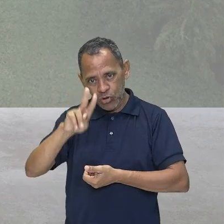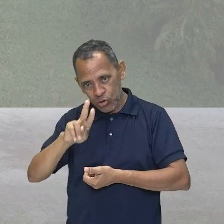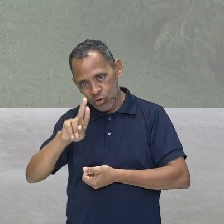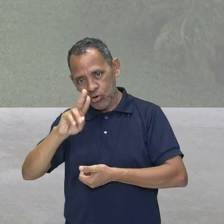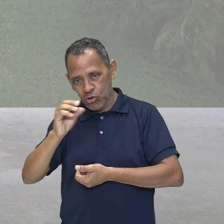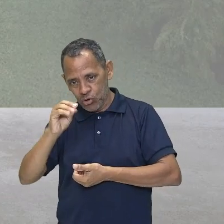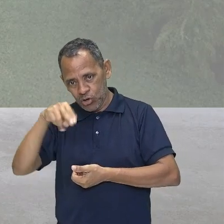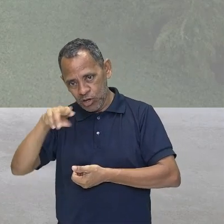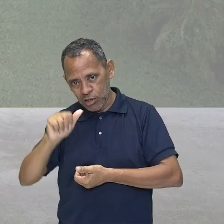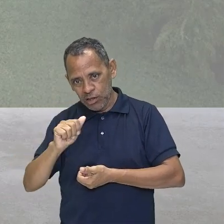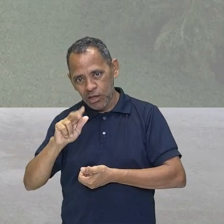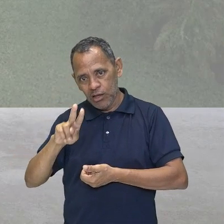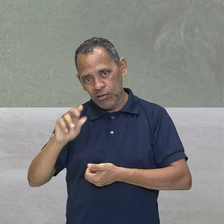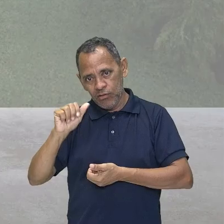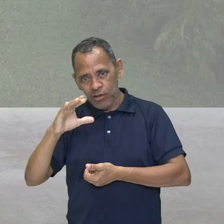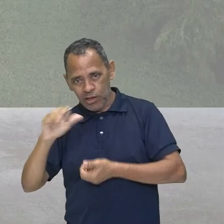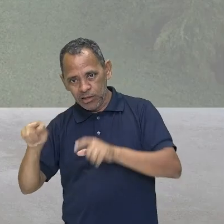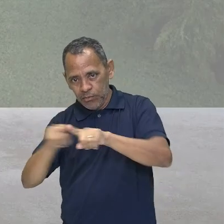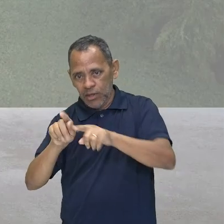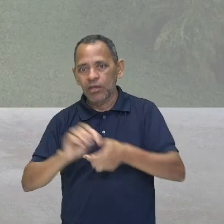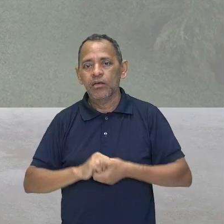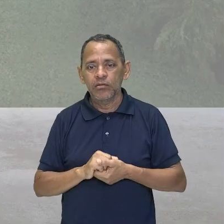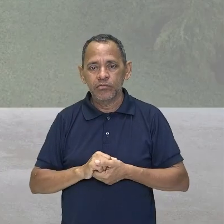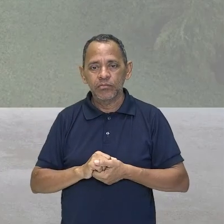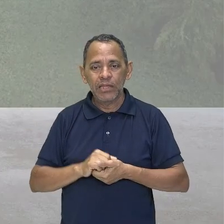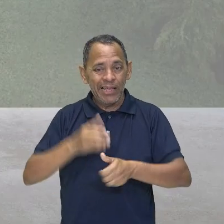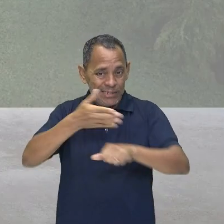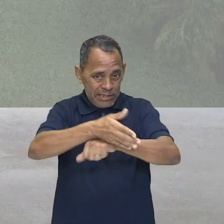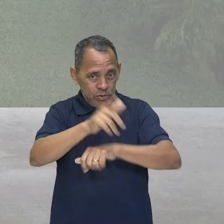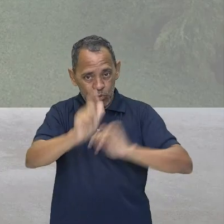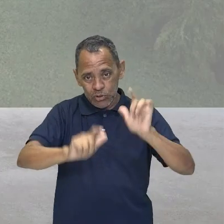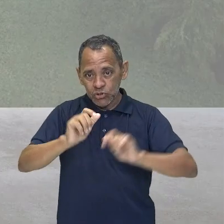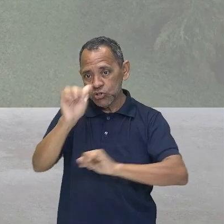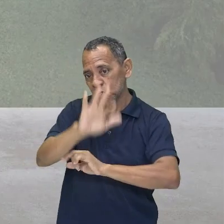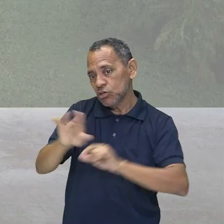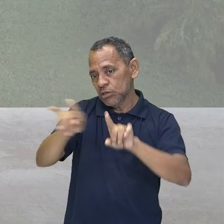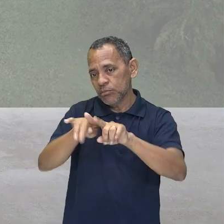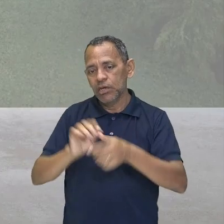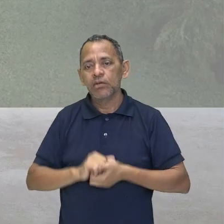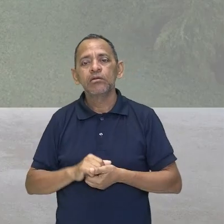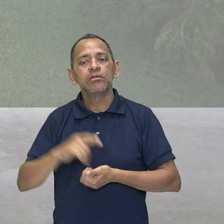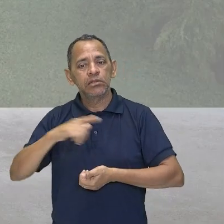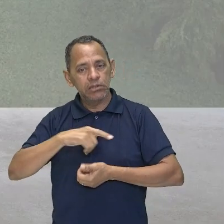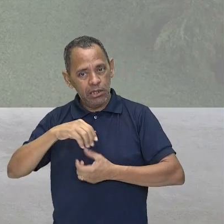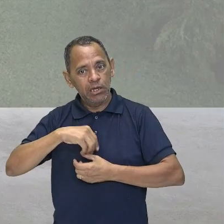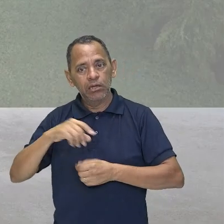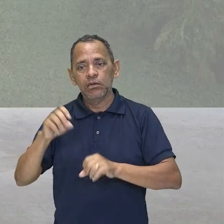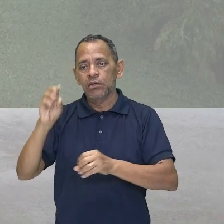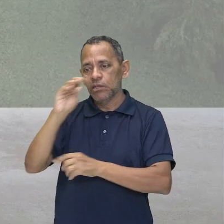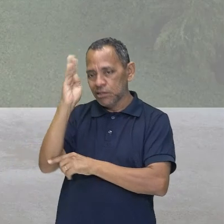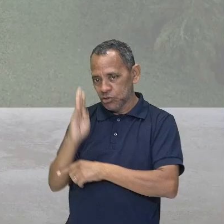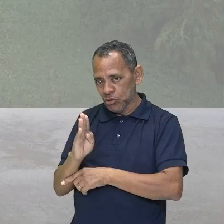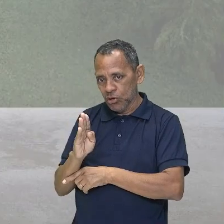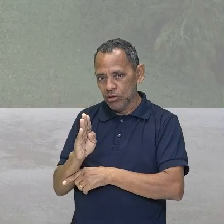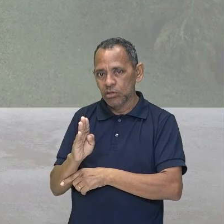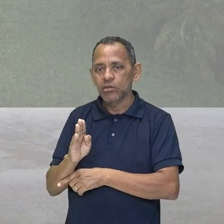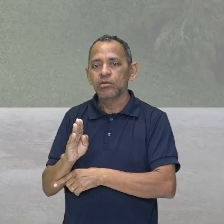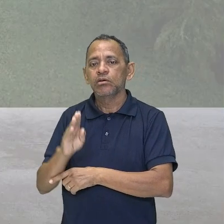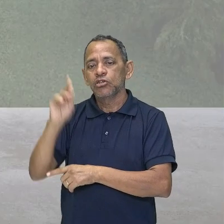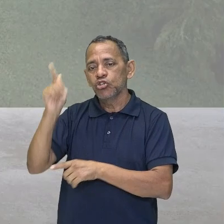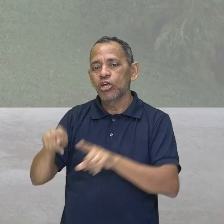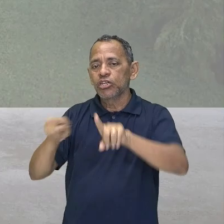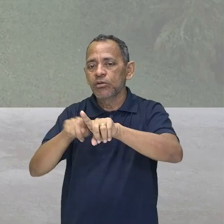de imunização da nossa população. Bem, com toda a sua história, o Brasil ele tem o que nós chamamos de